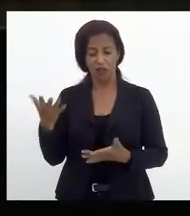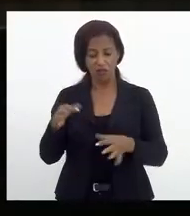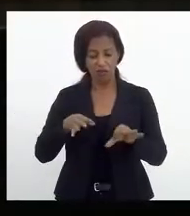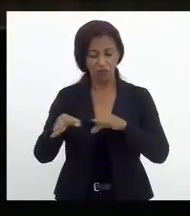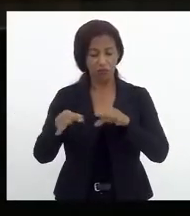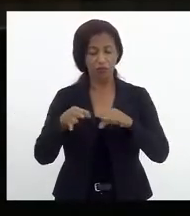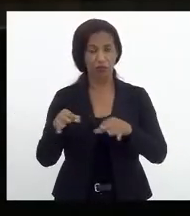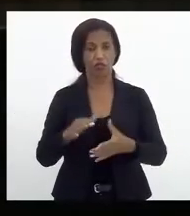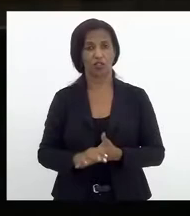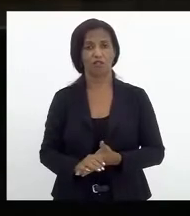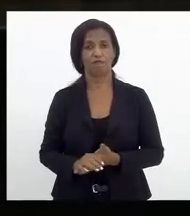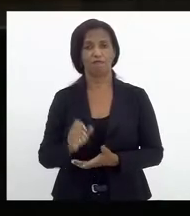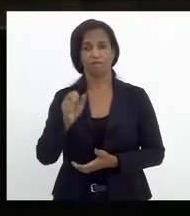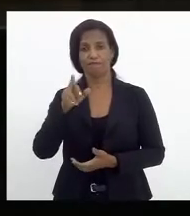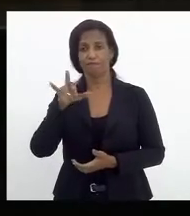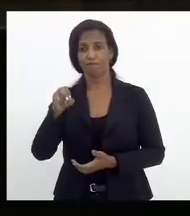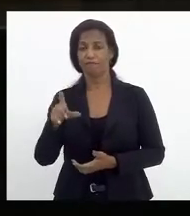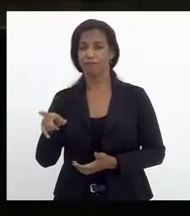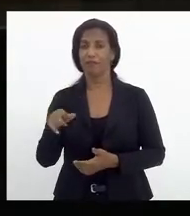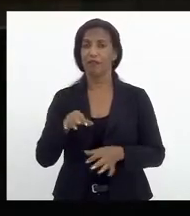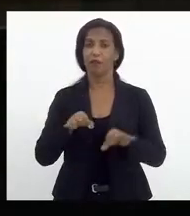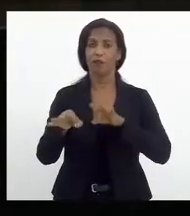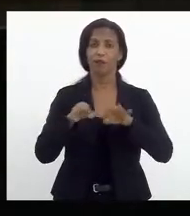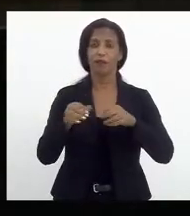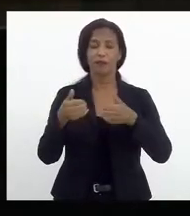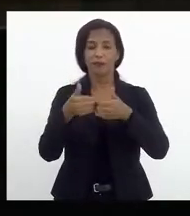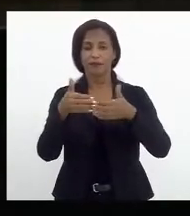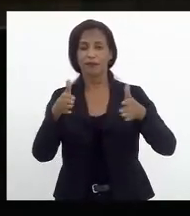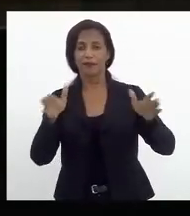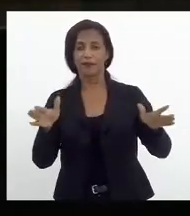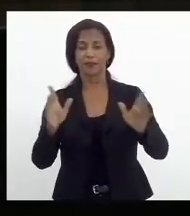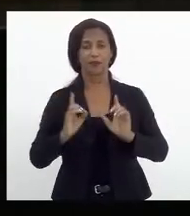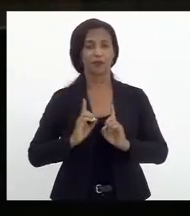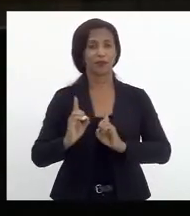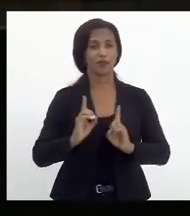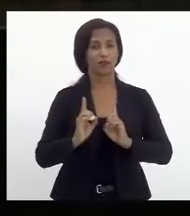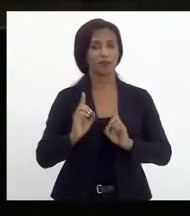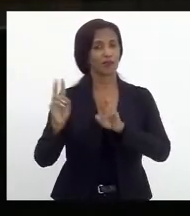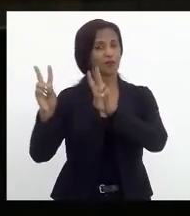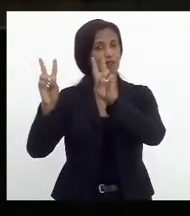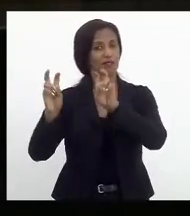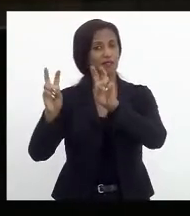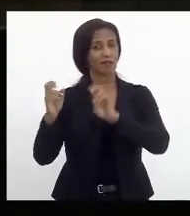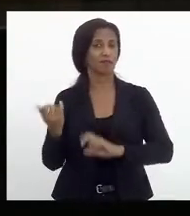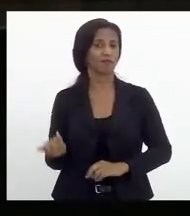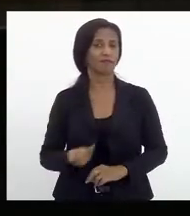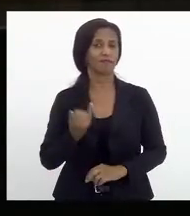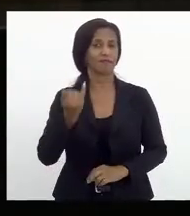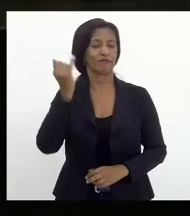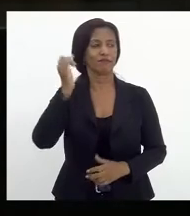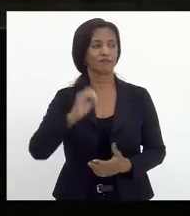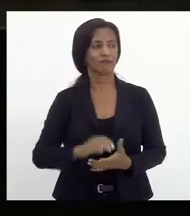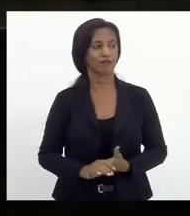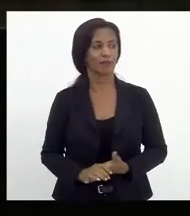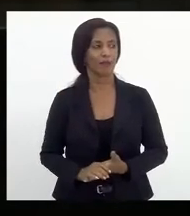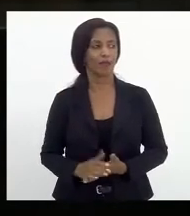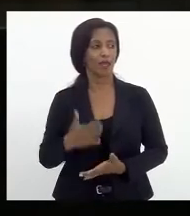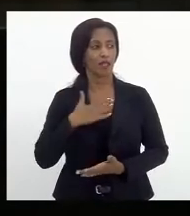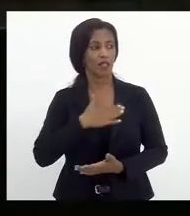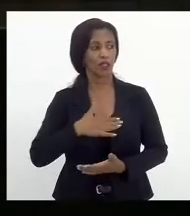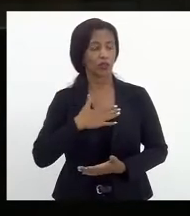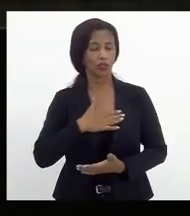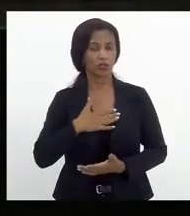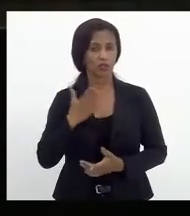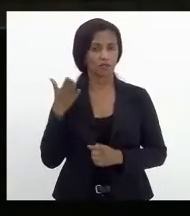nobre deputado Sérgio Fernandes é um projeto que abre a discussão desse tema tão importante. E gostaria de me